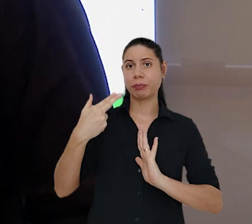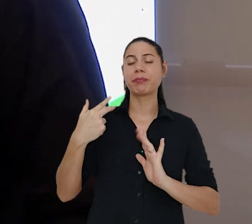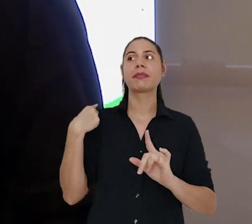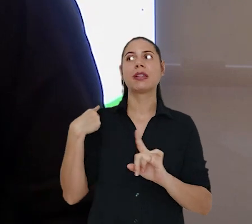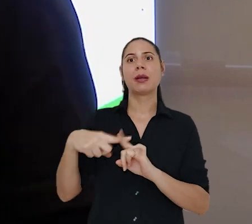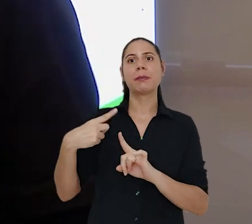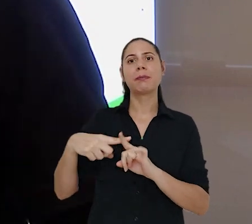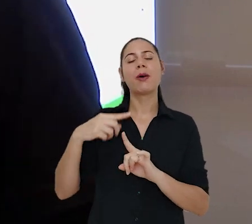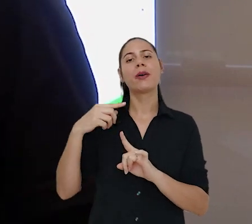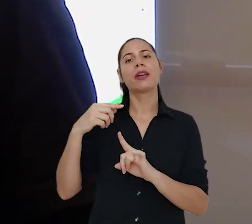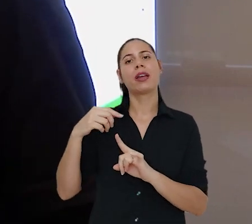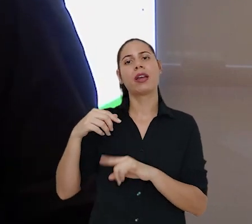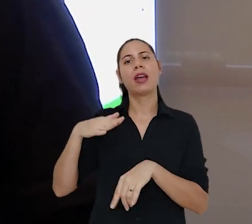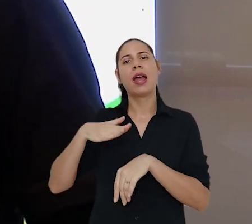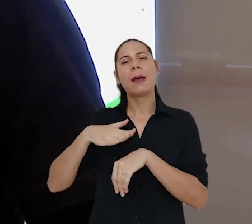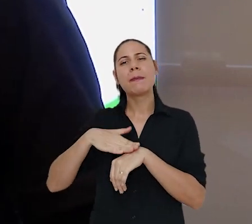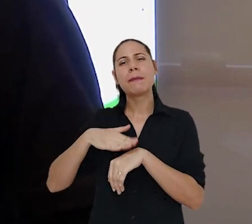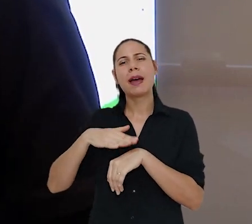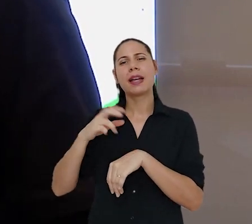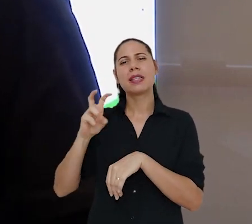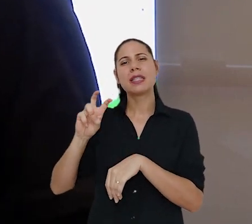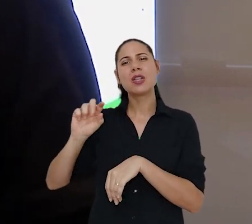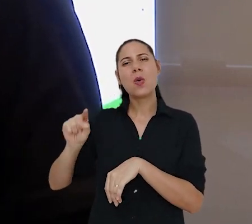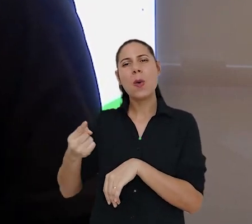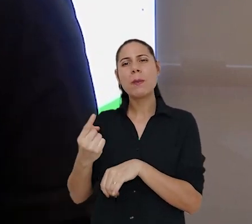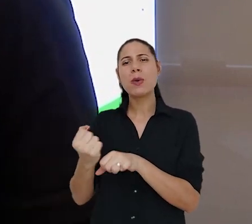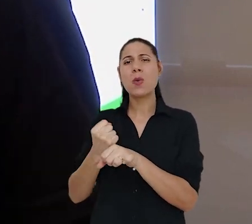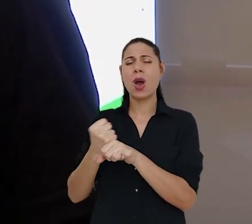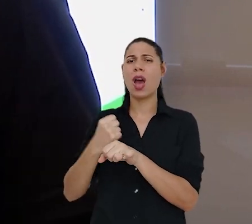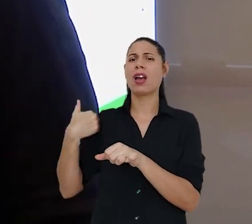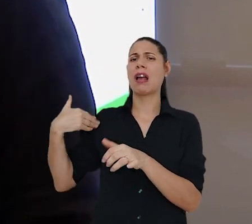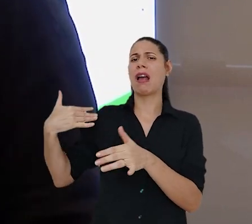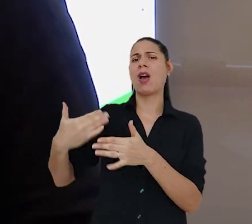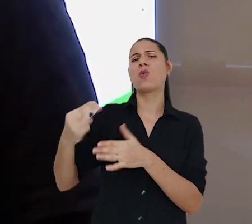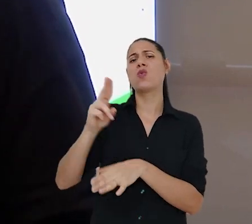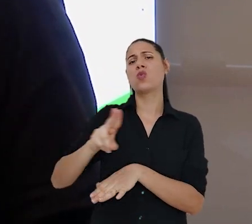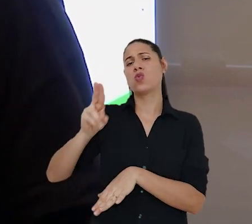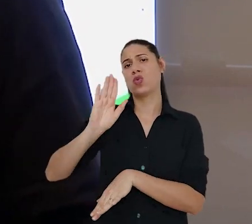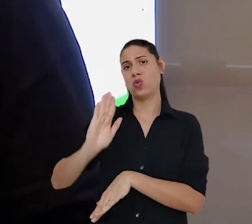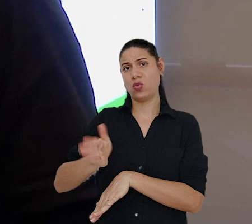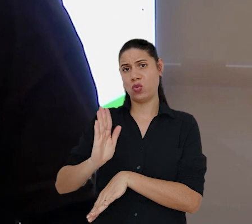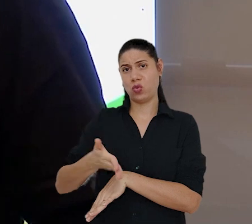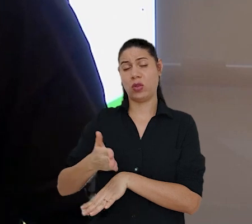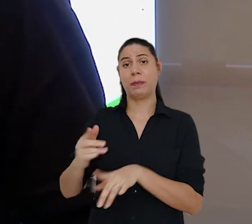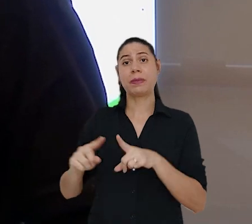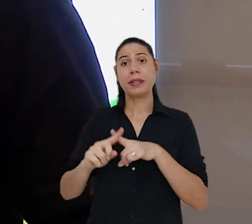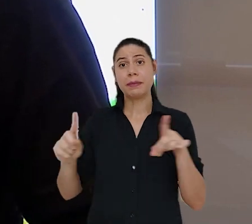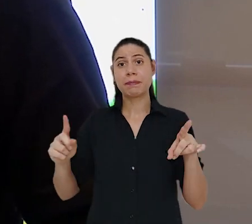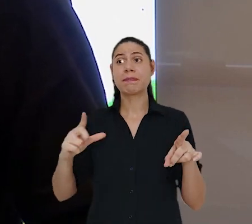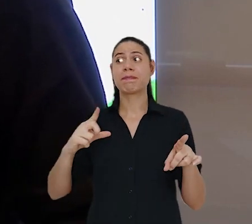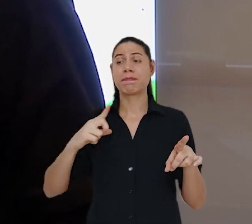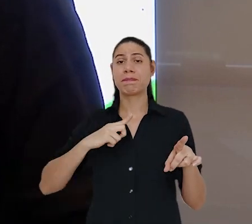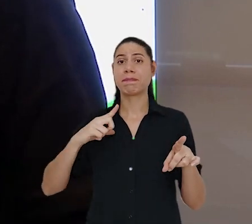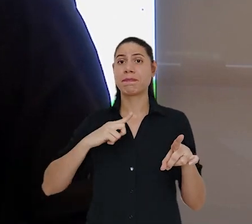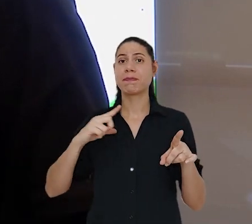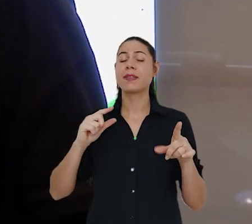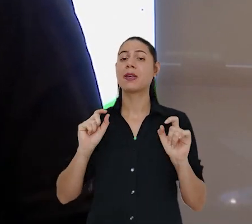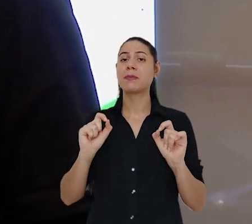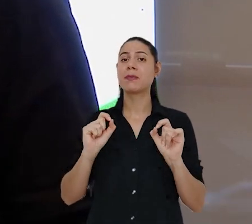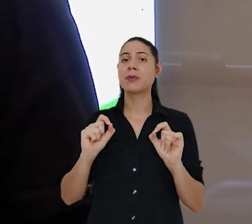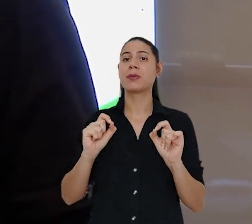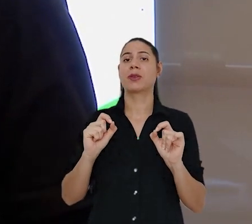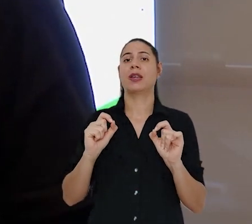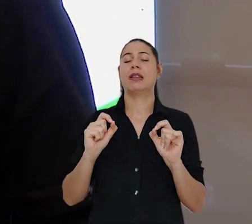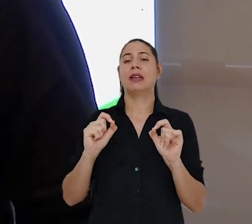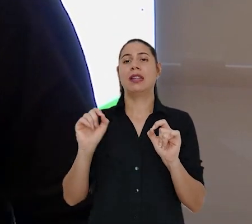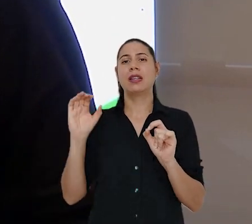mais descrita, o uso dela há mais de 5.000 anos para diversas doenças, né? Mas nós temos assim uma robustez científica